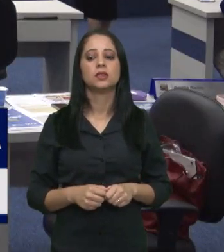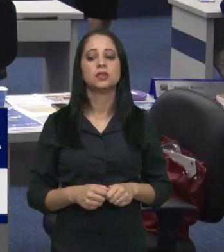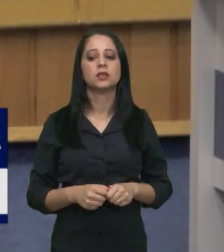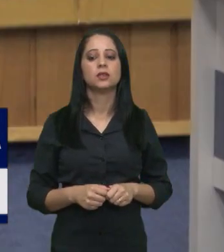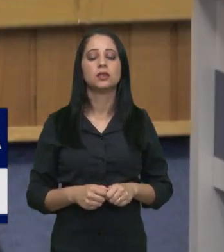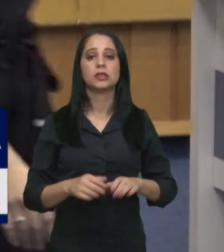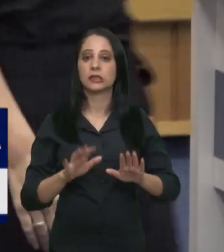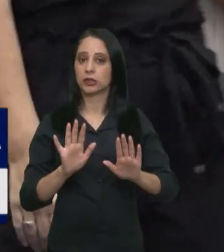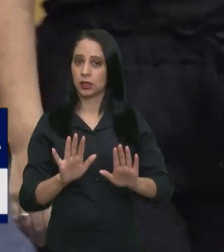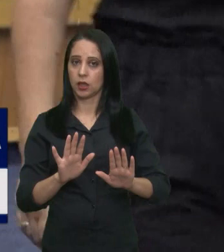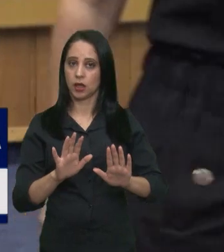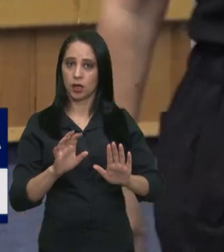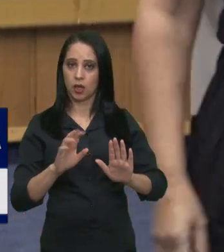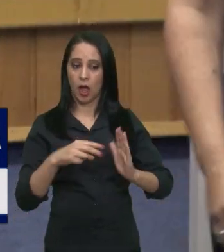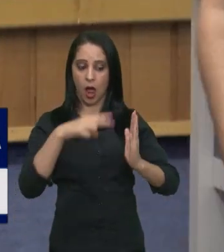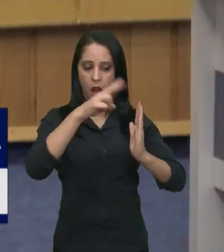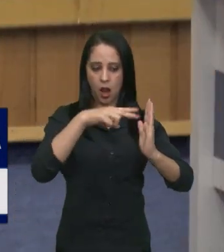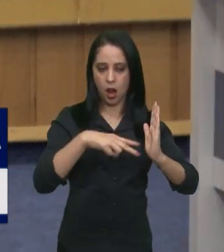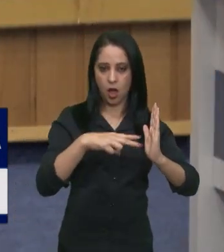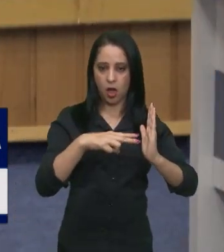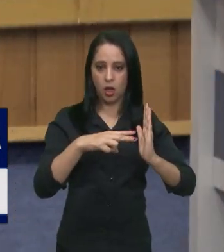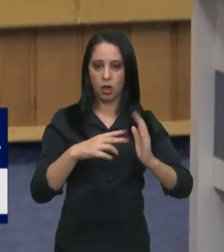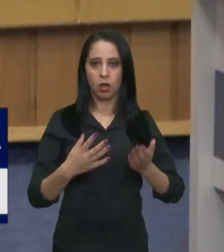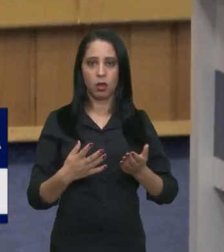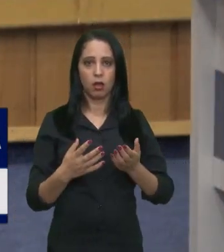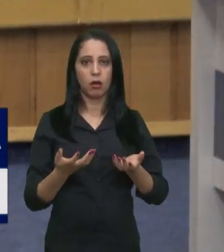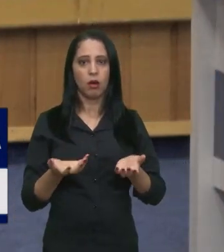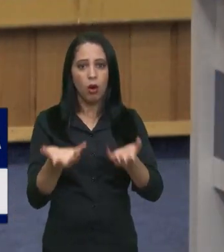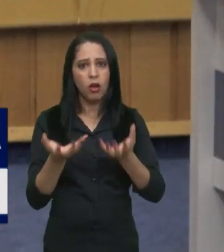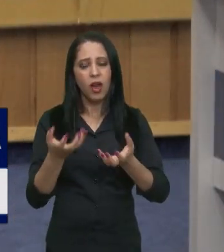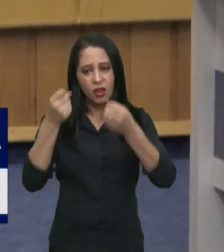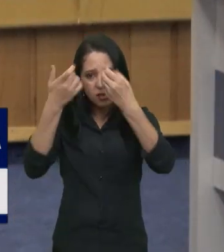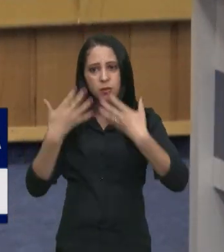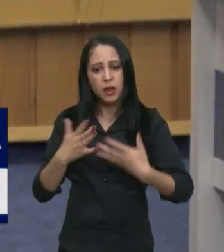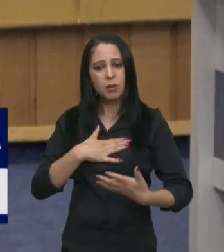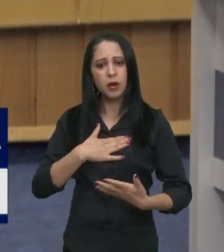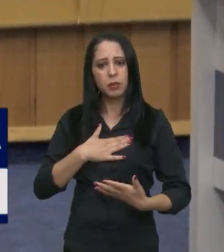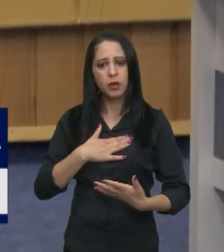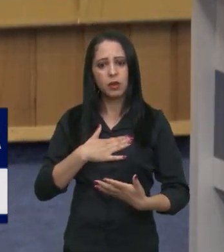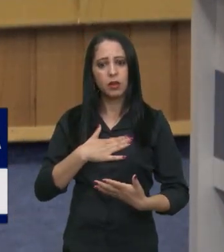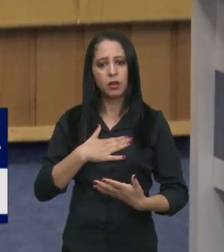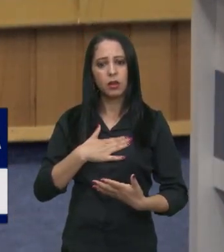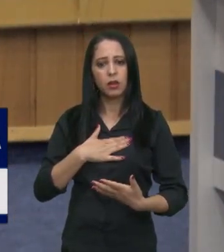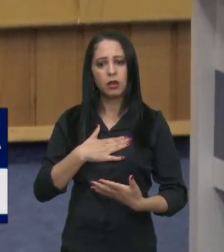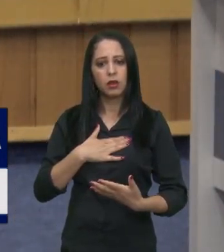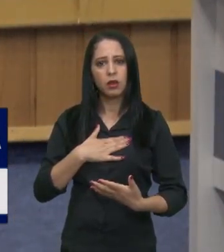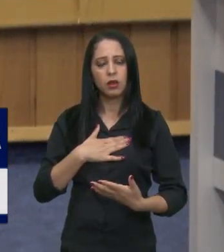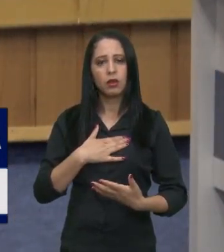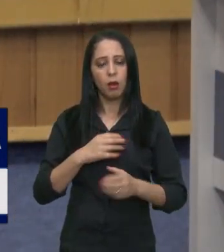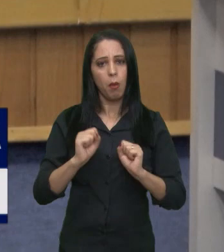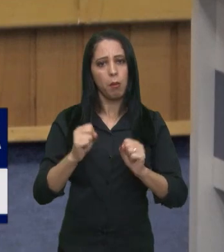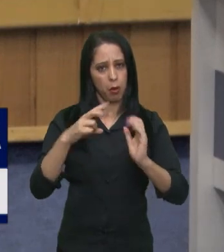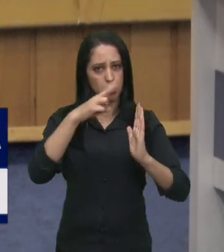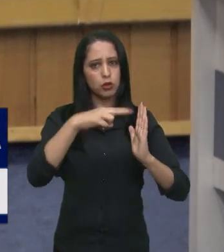Sim, mas depois de lido, conta o prazo. Não, então gostaria que, vereadora Juliana, faça aqui o nosso destaque da parte do PT, por favor, já para